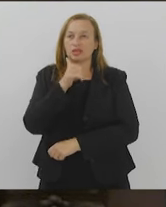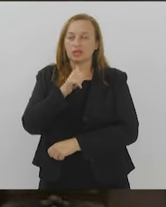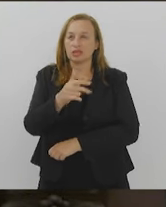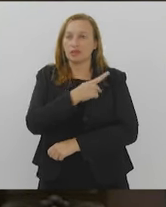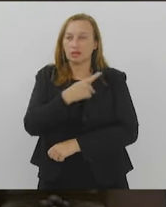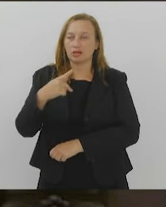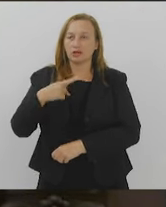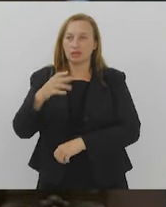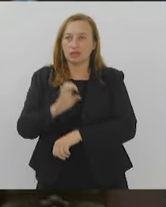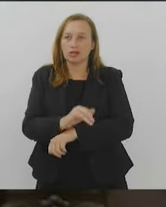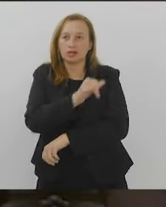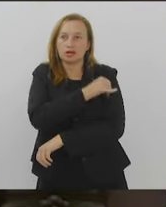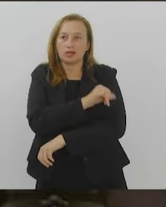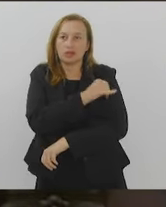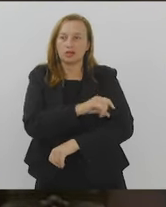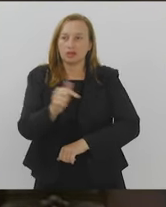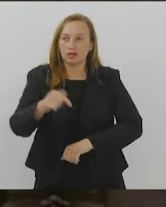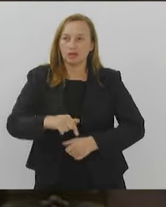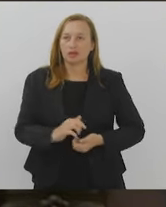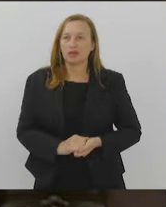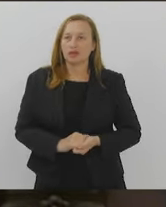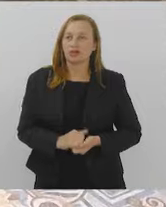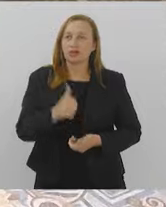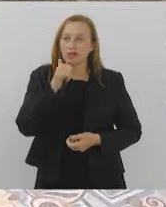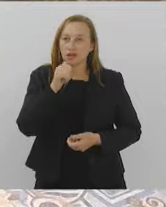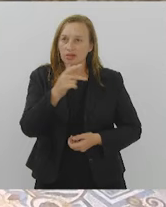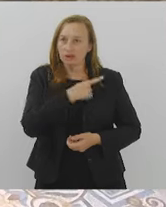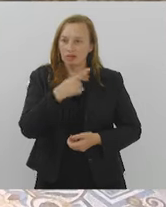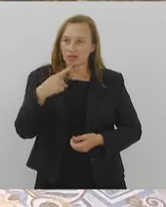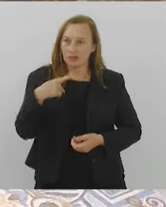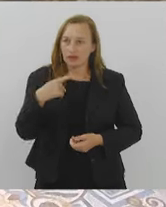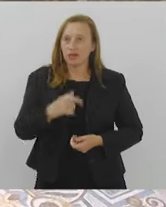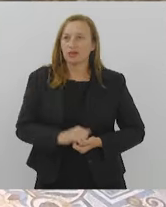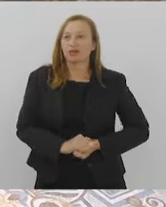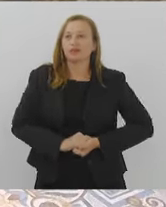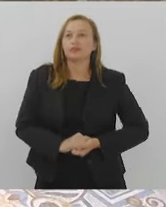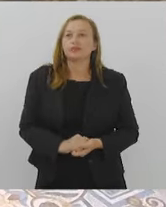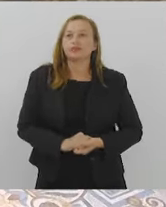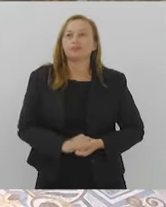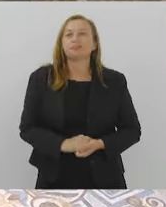do Rio de Janeiro. Aqui as pastoras